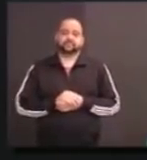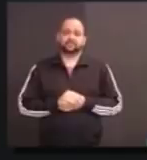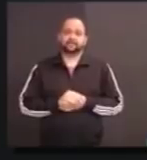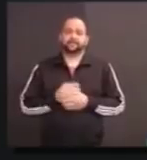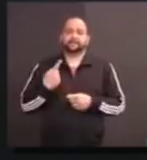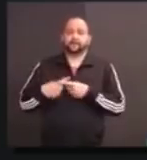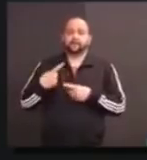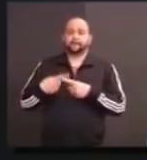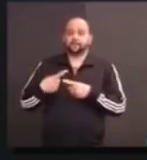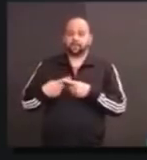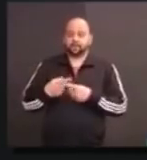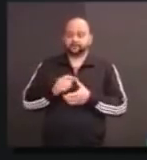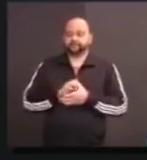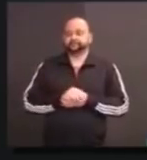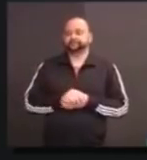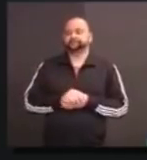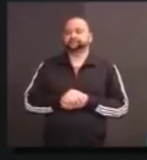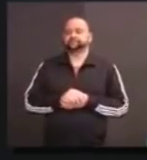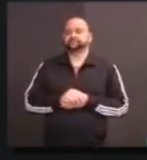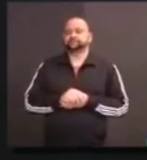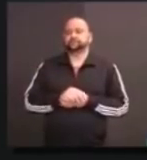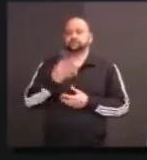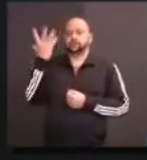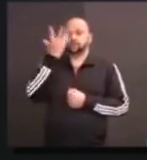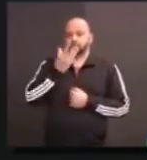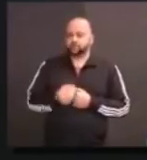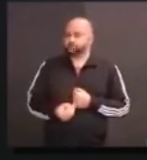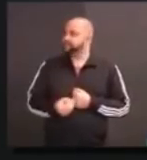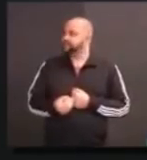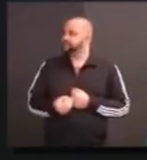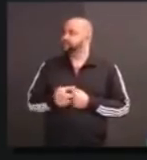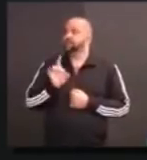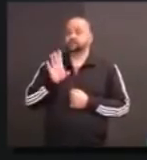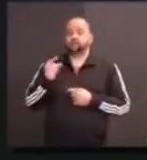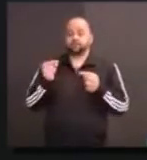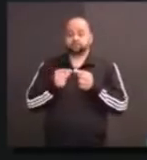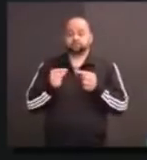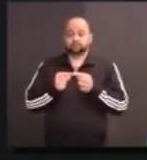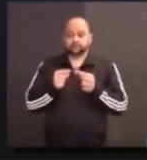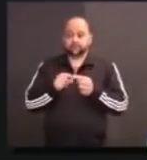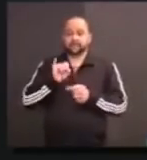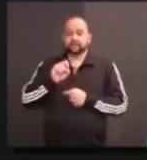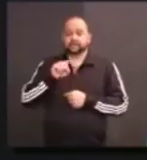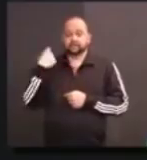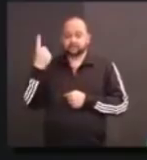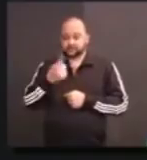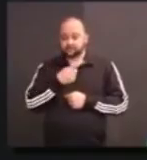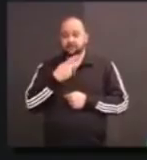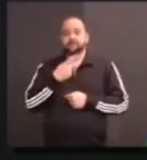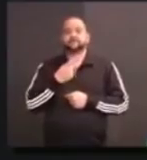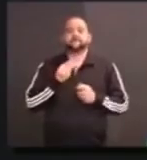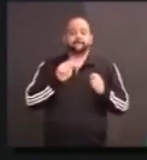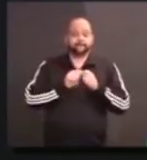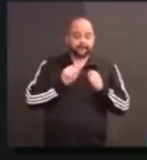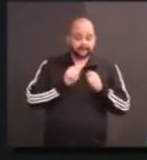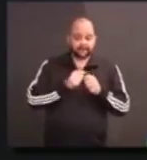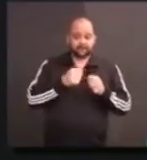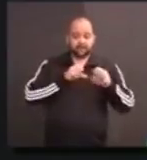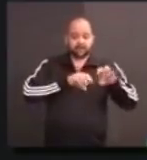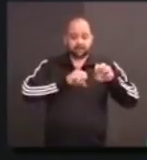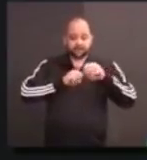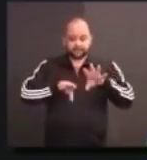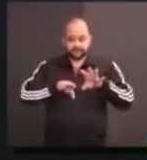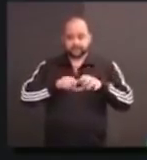Porque o Espiritismo só tem sentido se nós aplicarmos o que ele ensina na